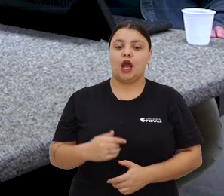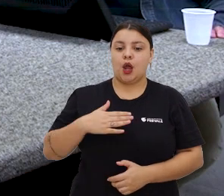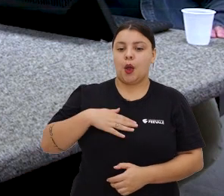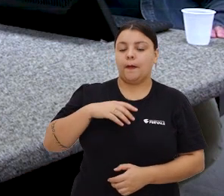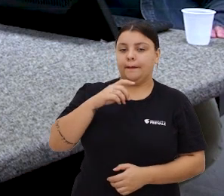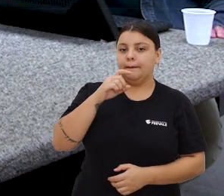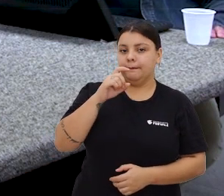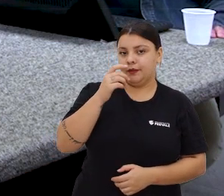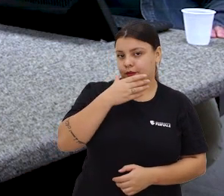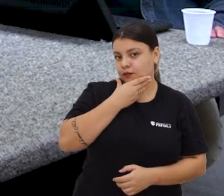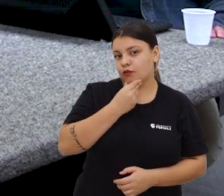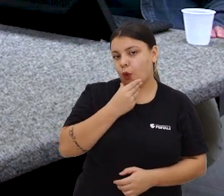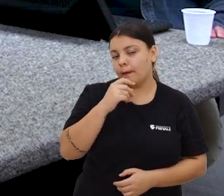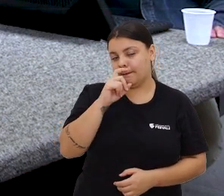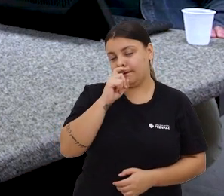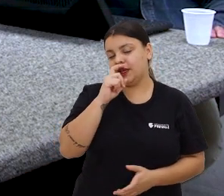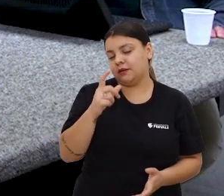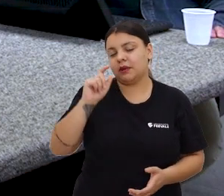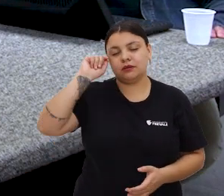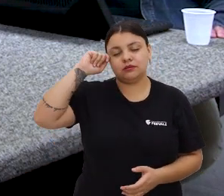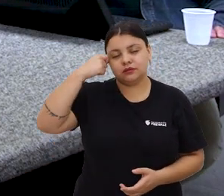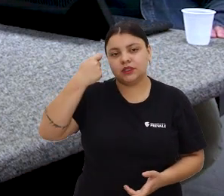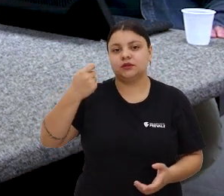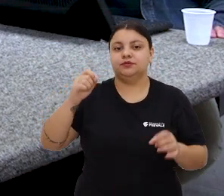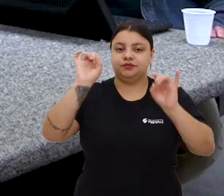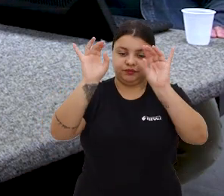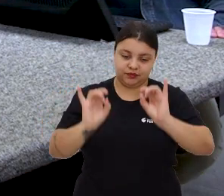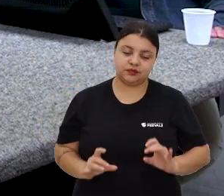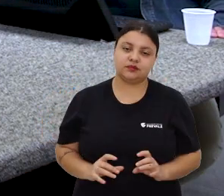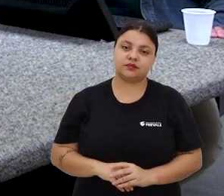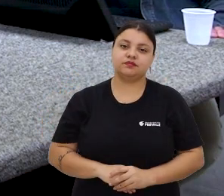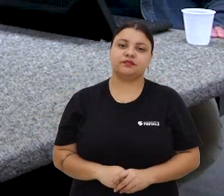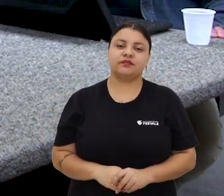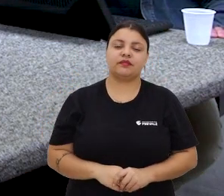preto, específico, que tem